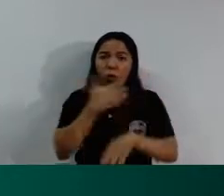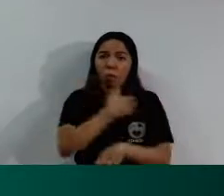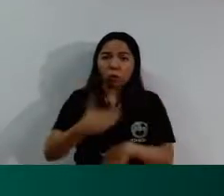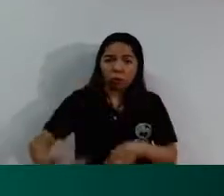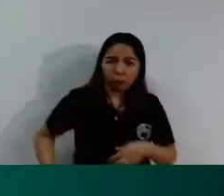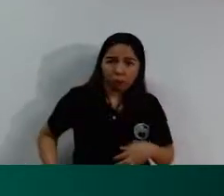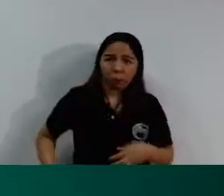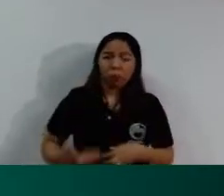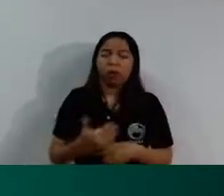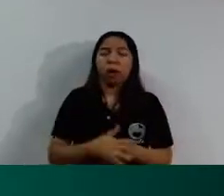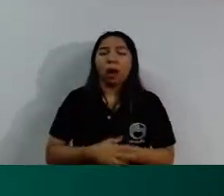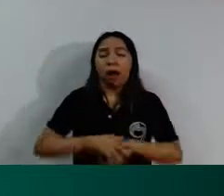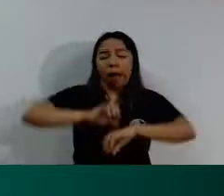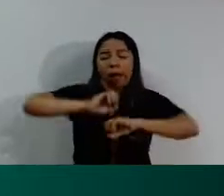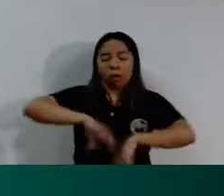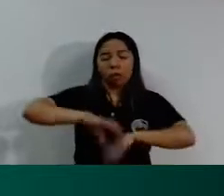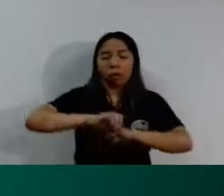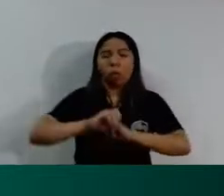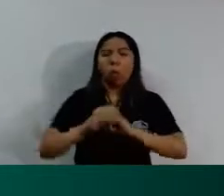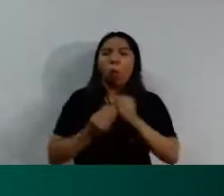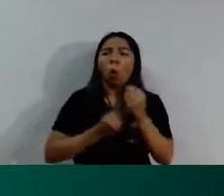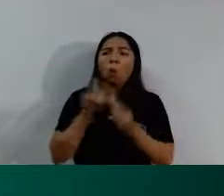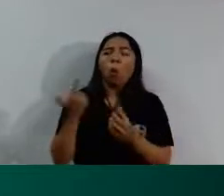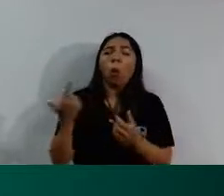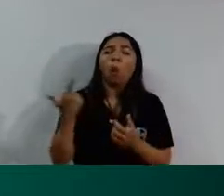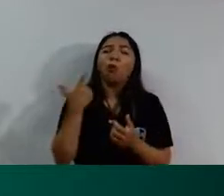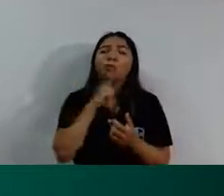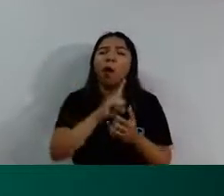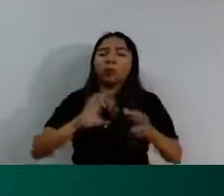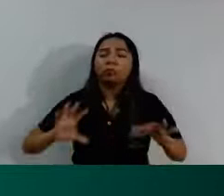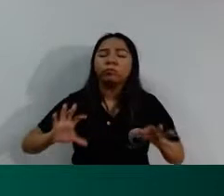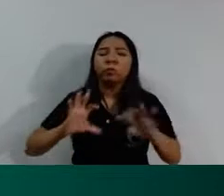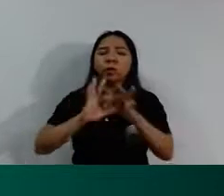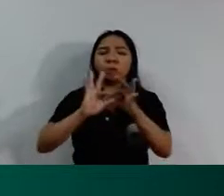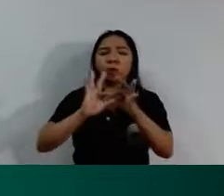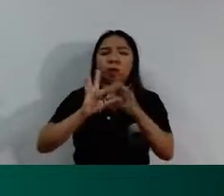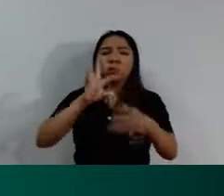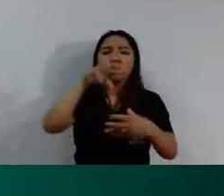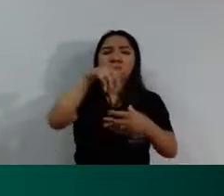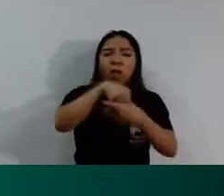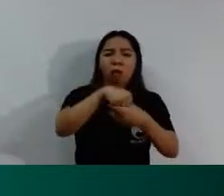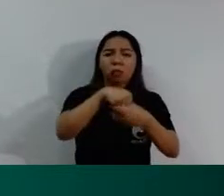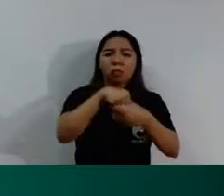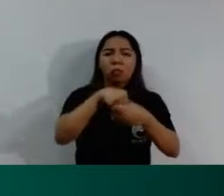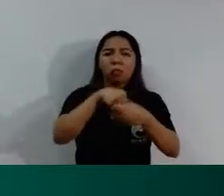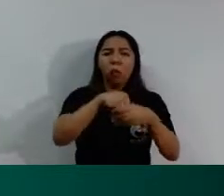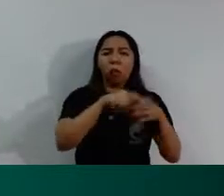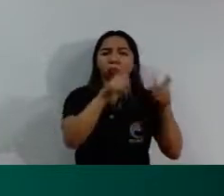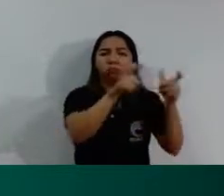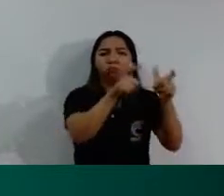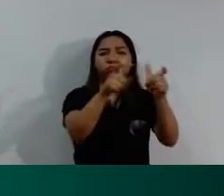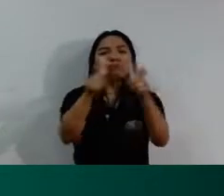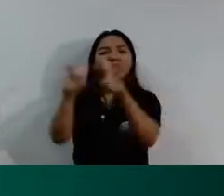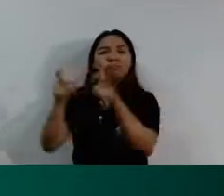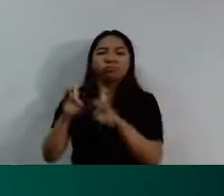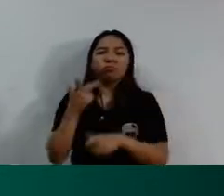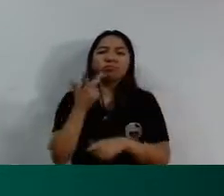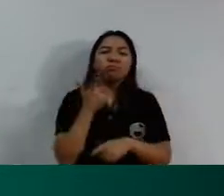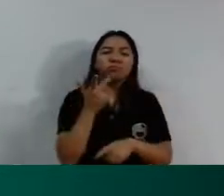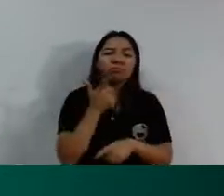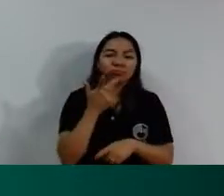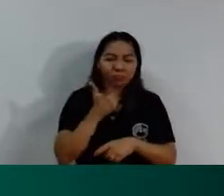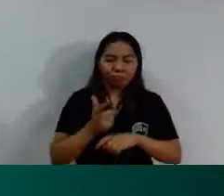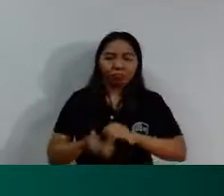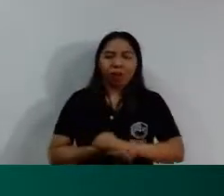Educacional pode chegar nas mais longínquas periferia de Fortaleza né a gente tá falando de uma fortaleza às